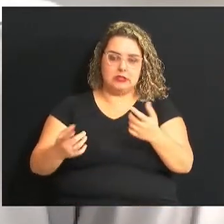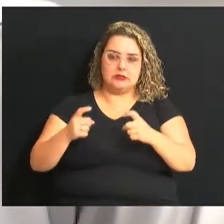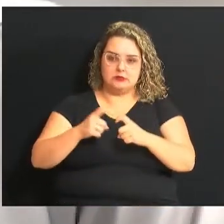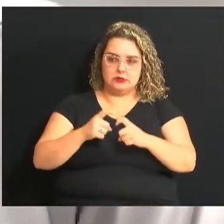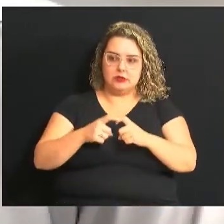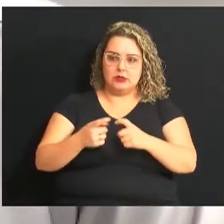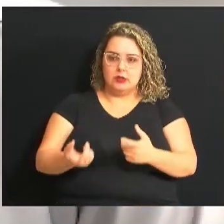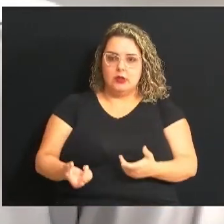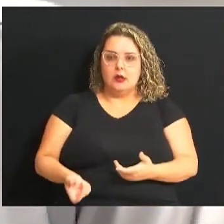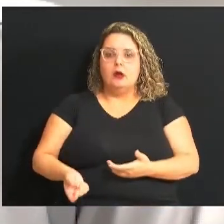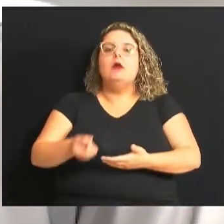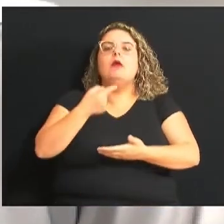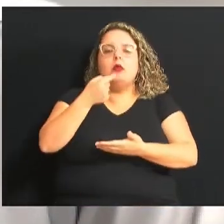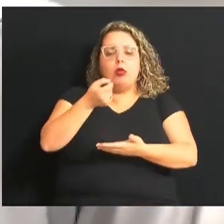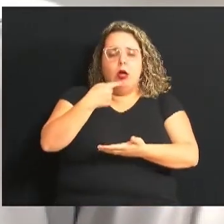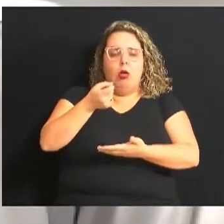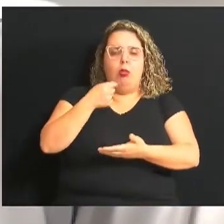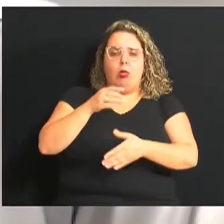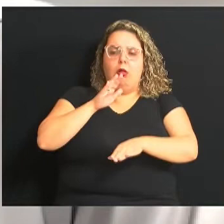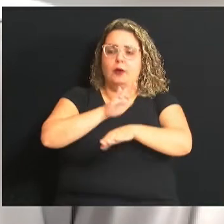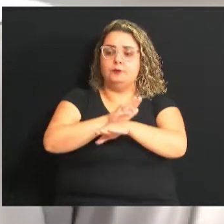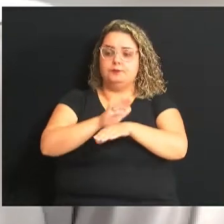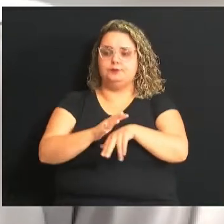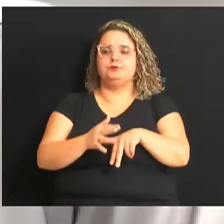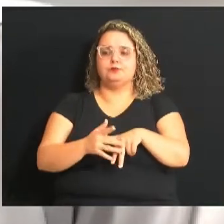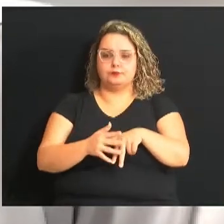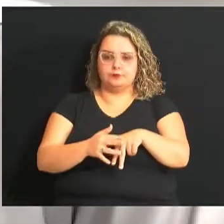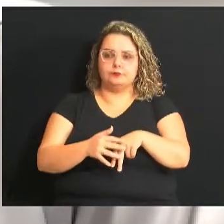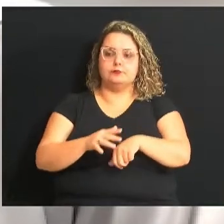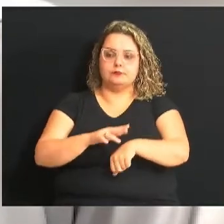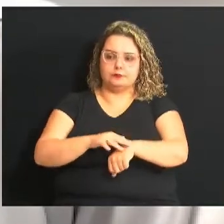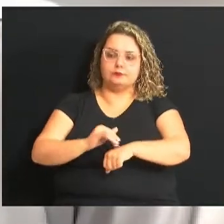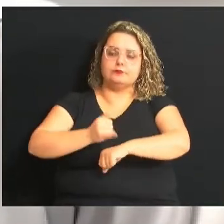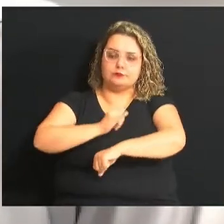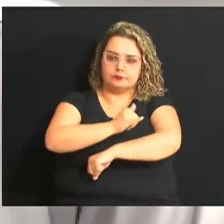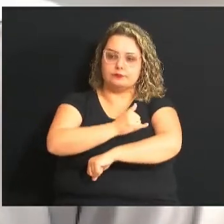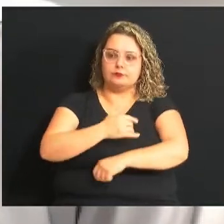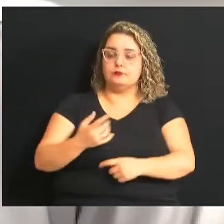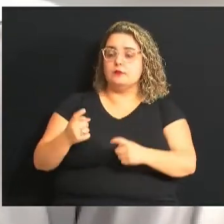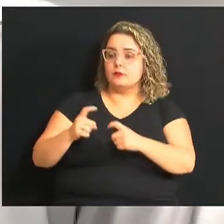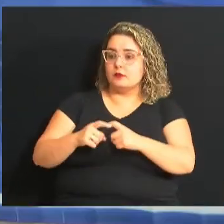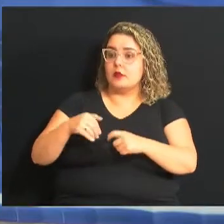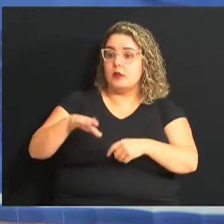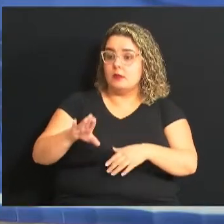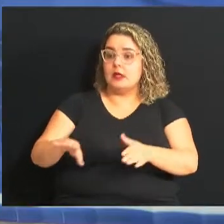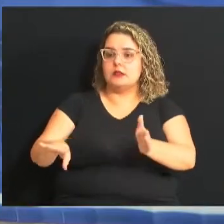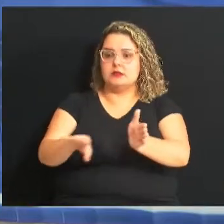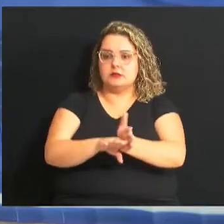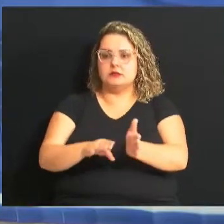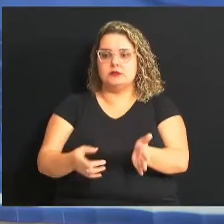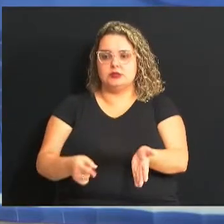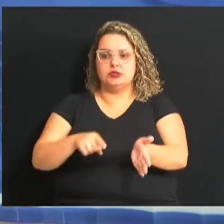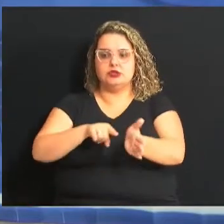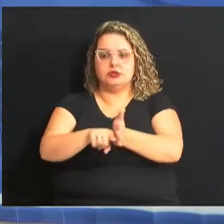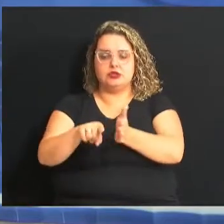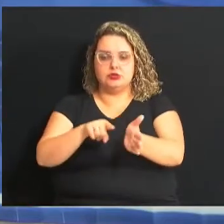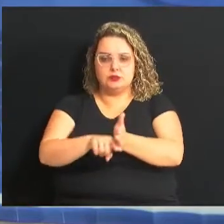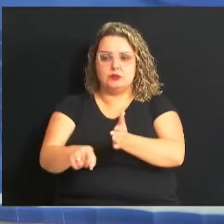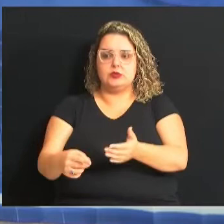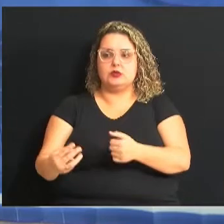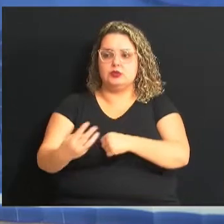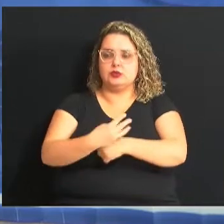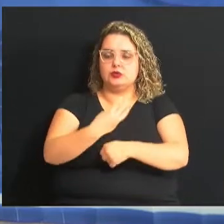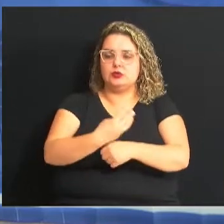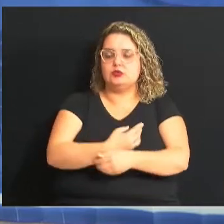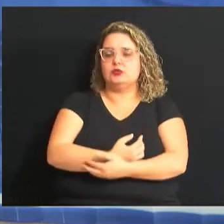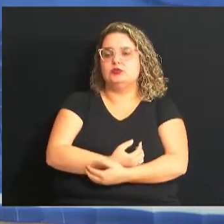ajudando muito os pacientes com a doença obesidade. Doutor, mais perguntas estão chegando aqui no nosso WhatsApp.